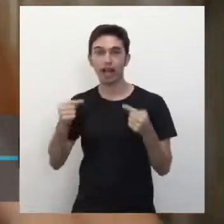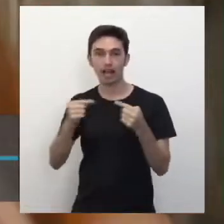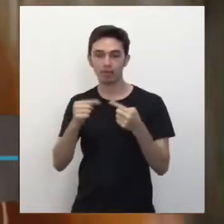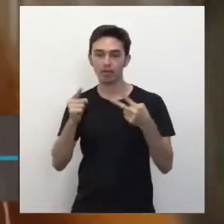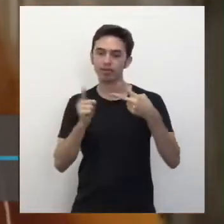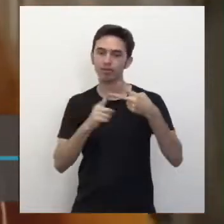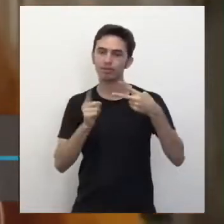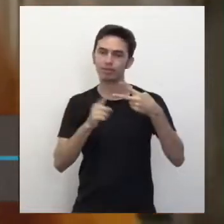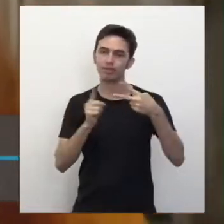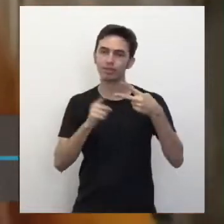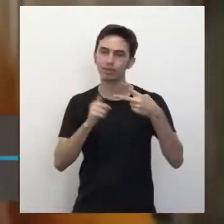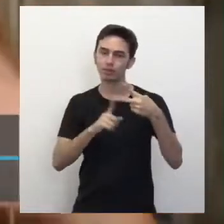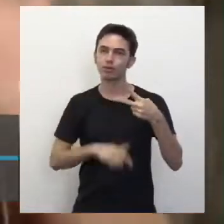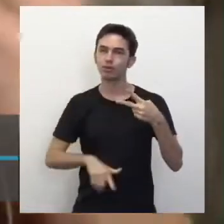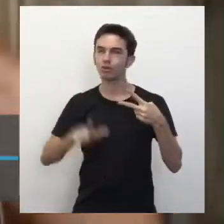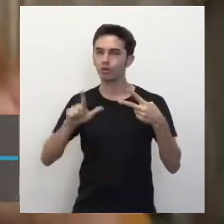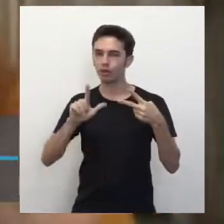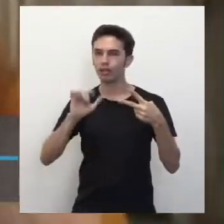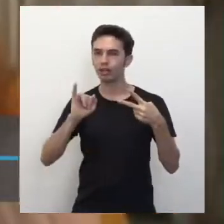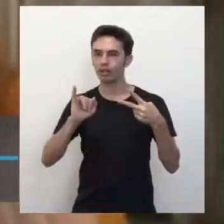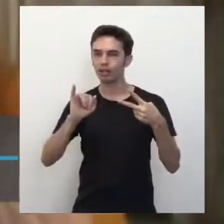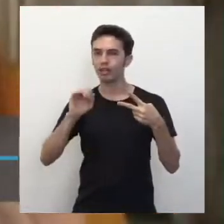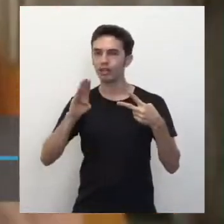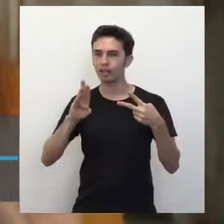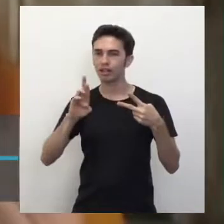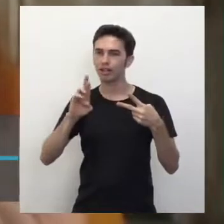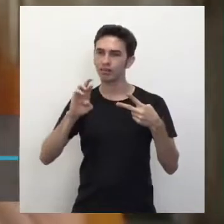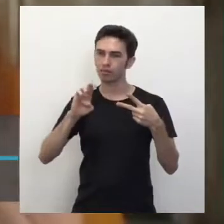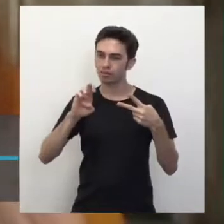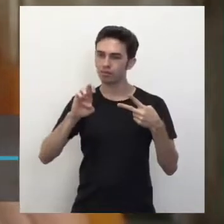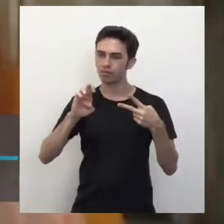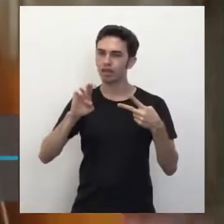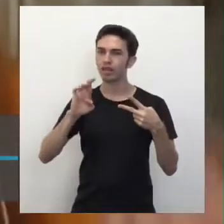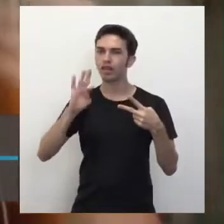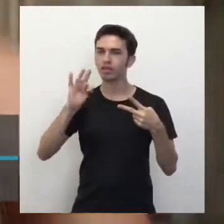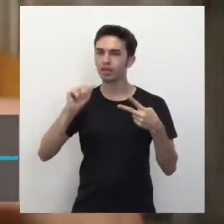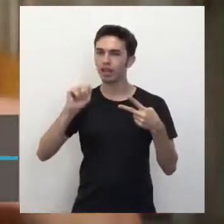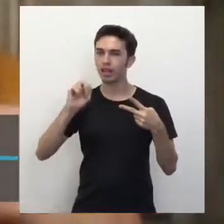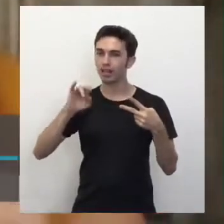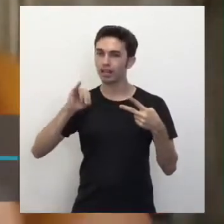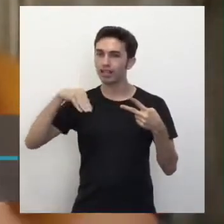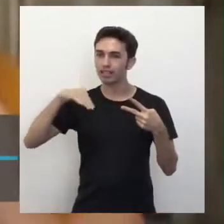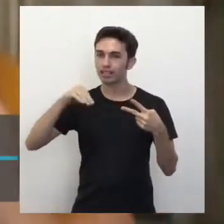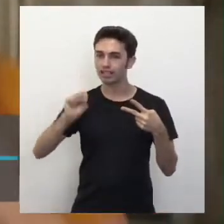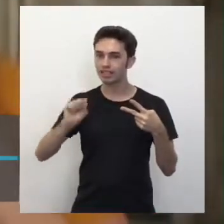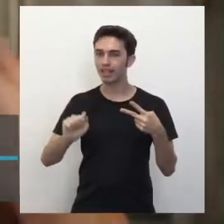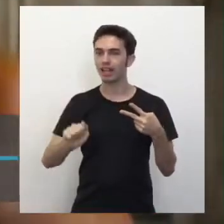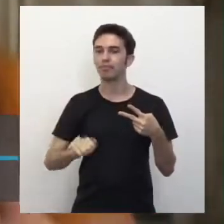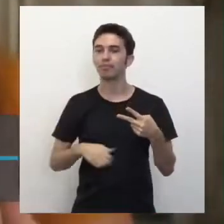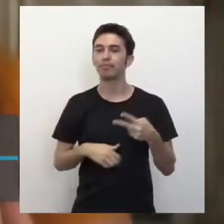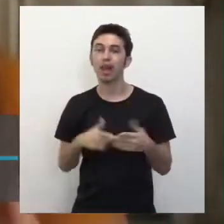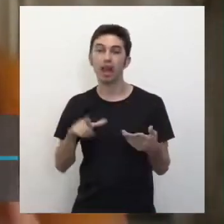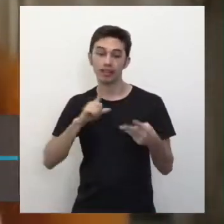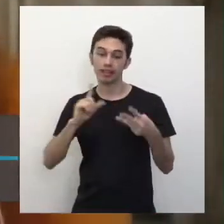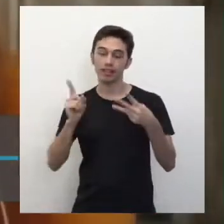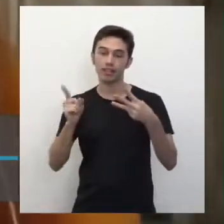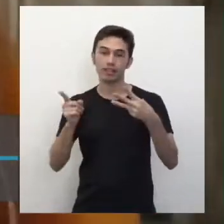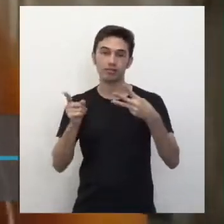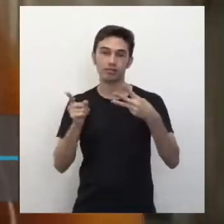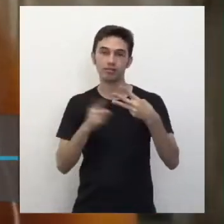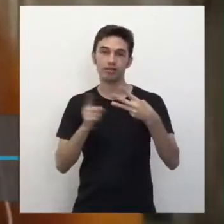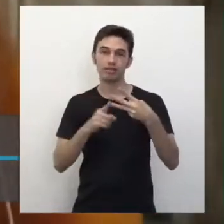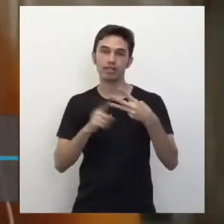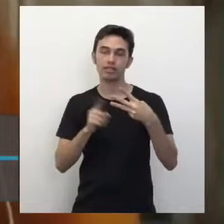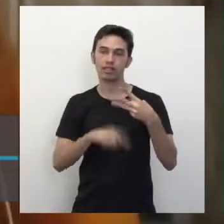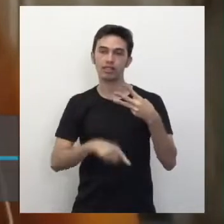né? Que a gente veio trabalhando ao longo das nossas aulas. Agora, há uma terceira concepção que